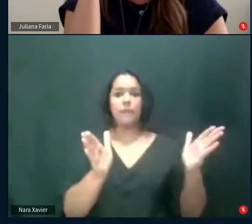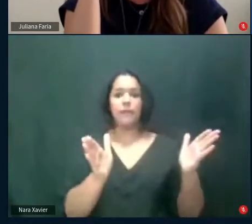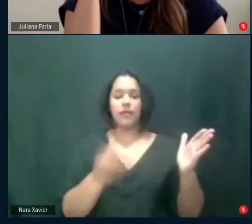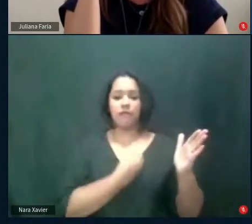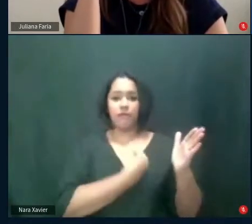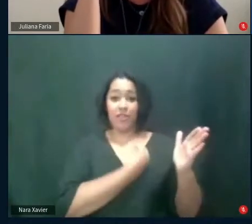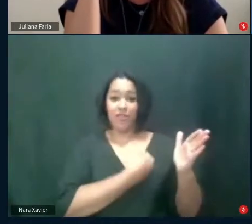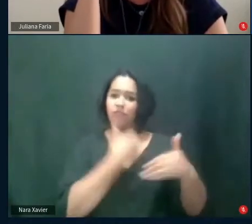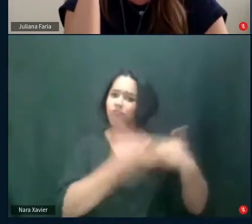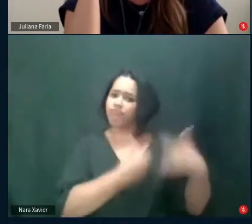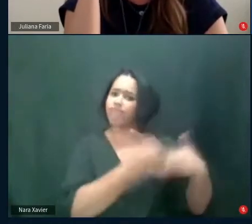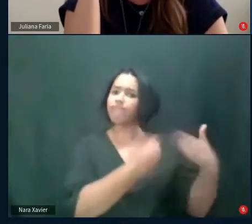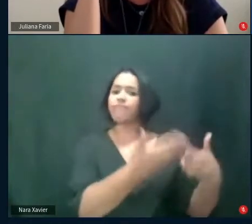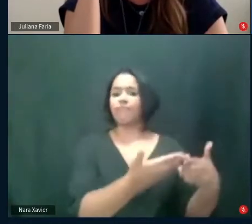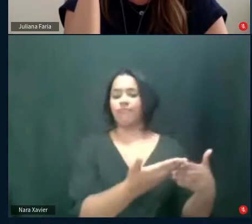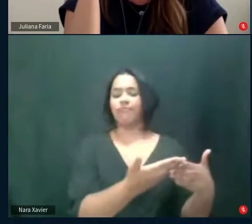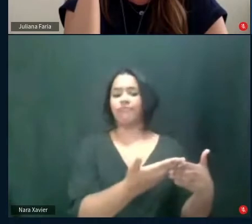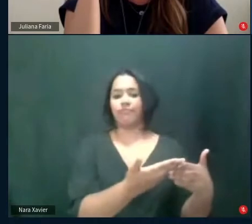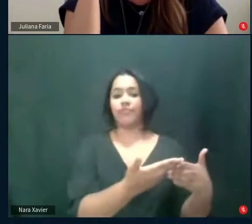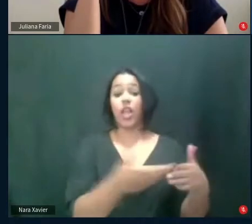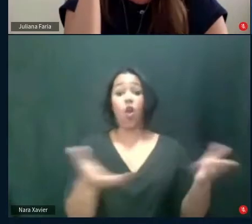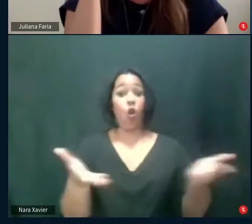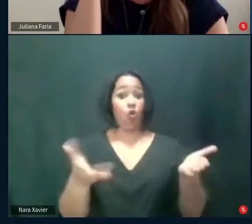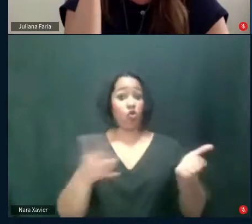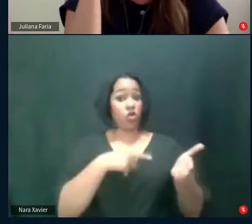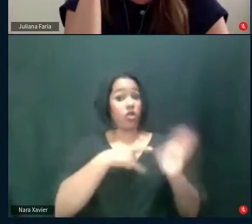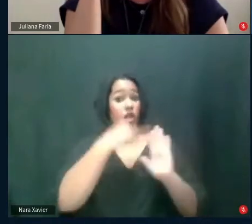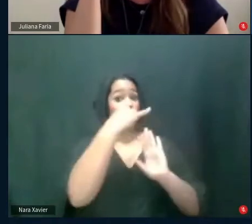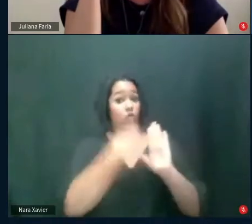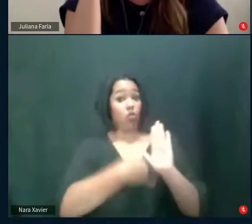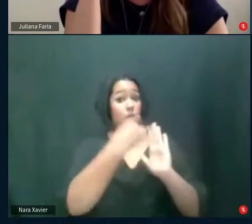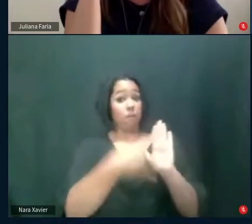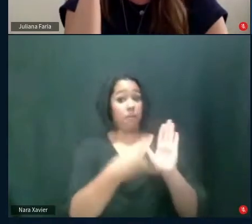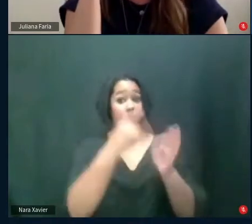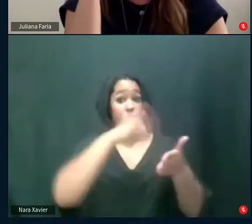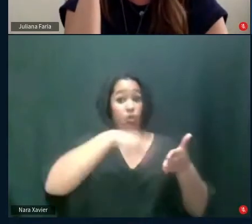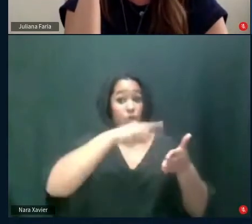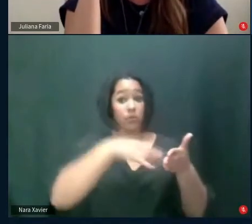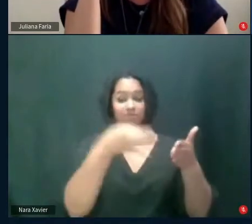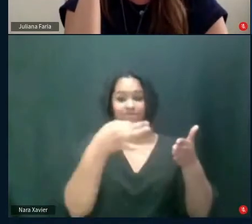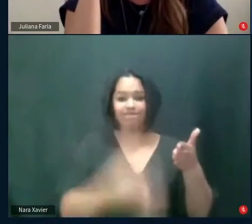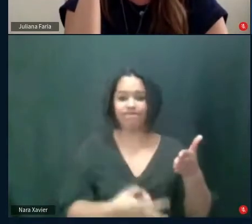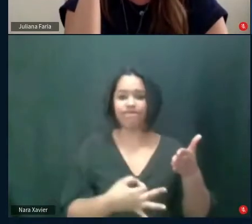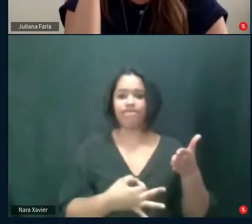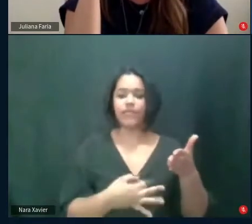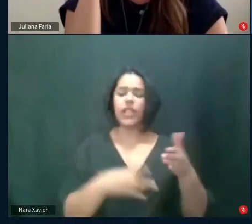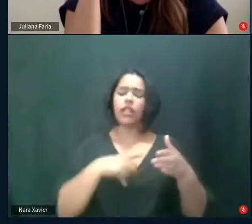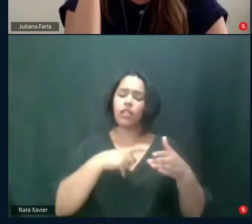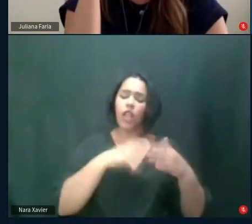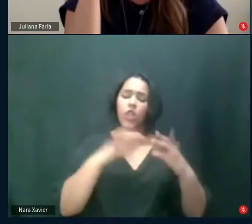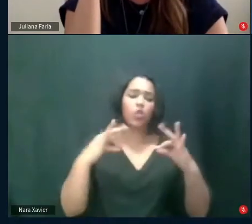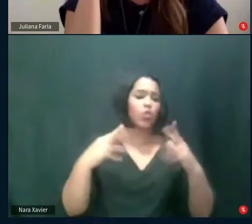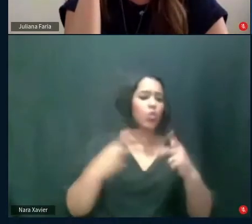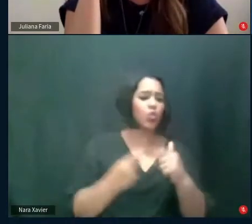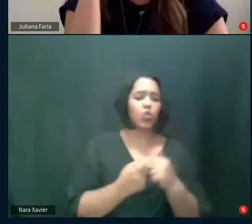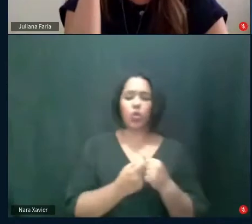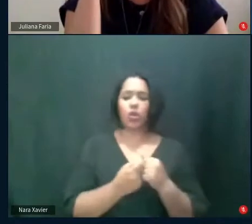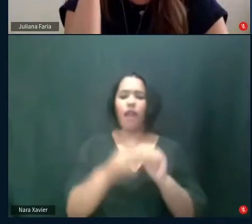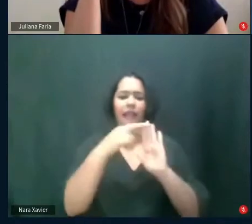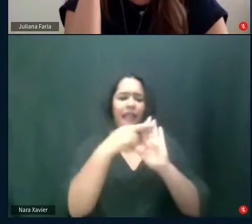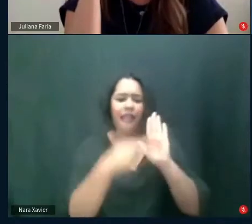E hoje ele tem uma portaria. Hoje ele tem, né? Toda a diretriz para ter